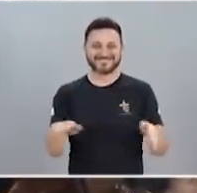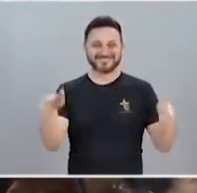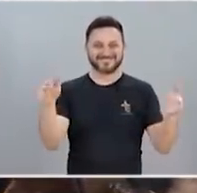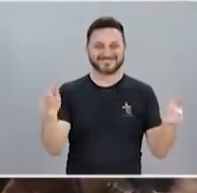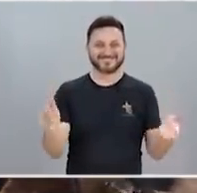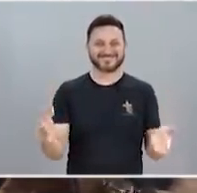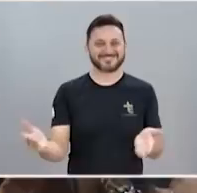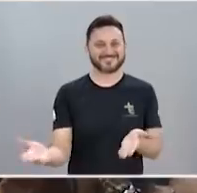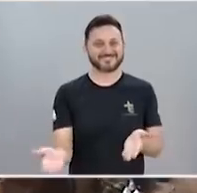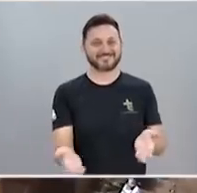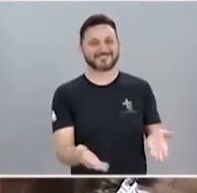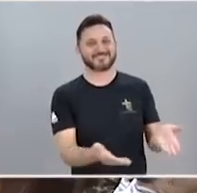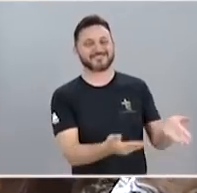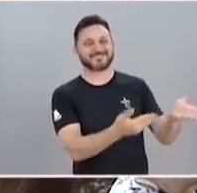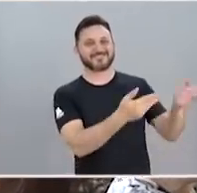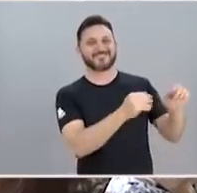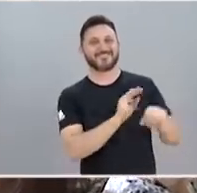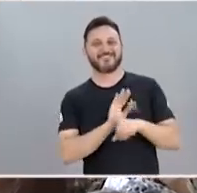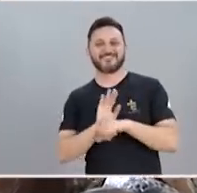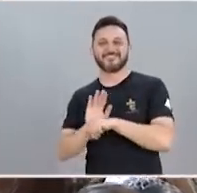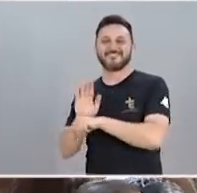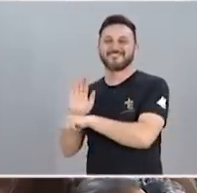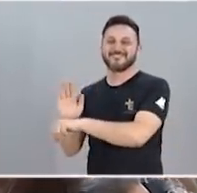comunhão, que essa mesa